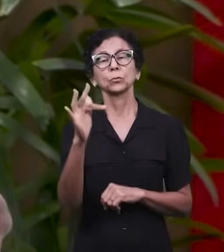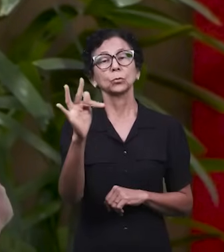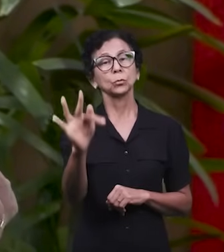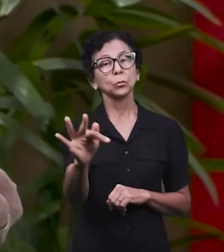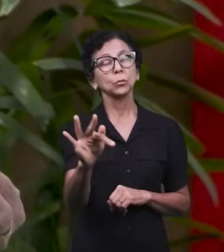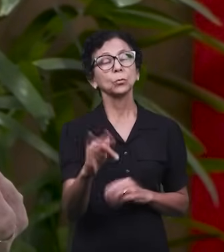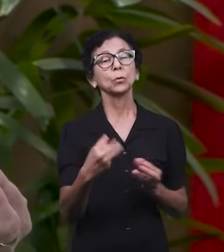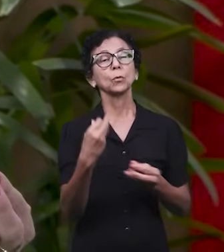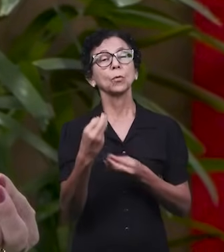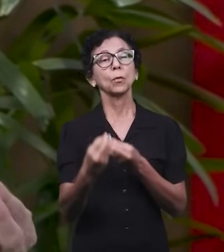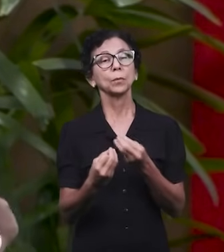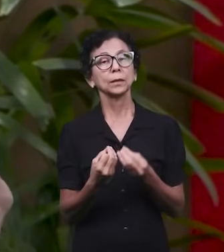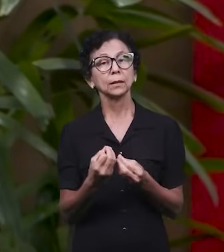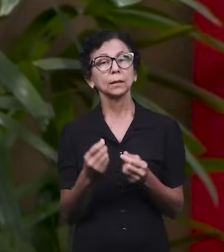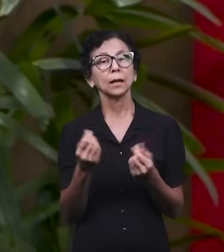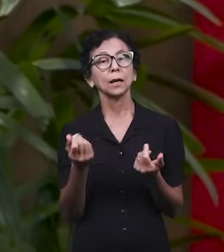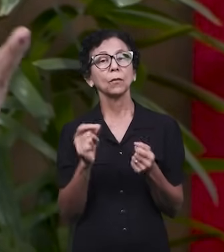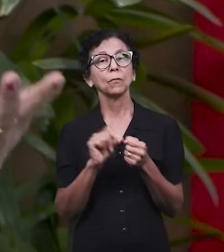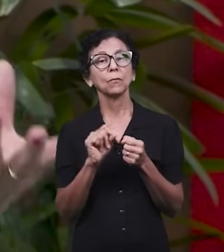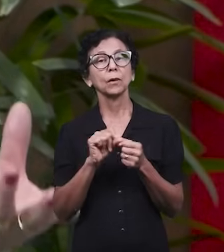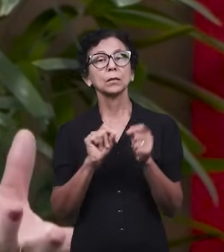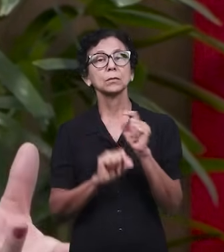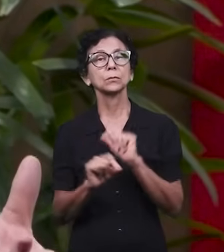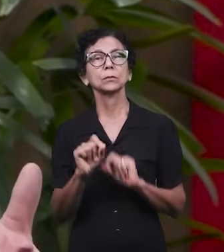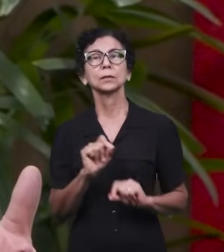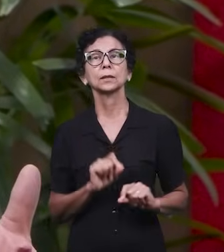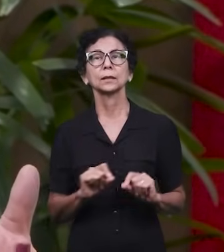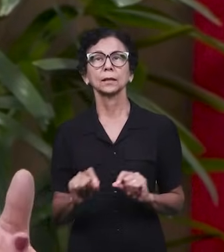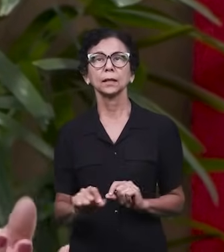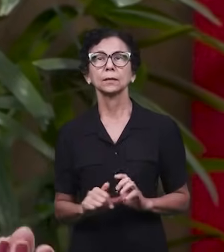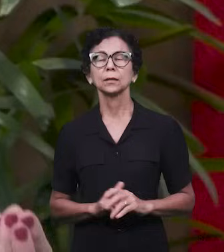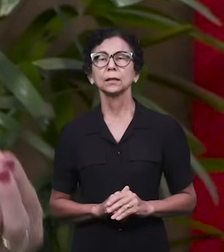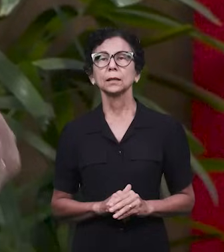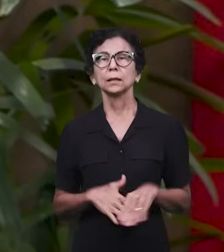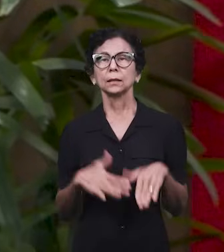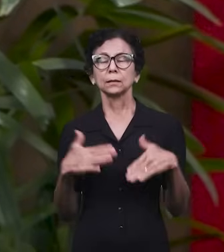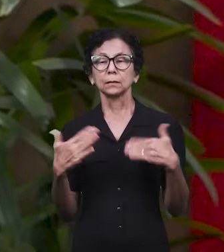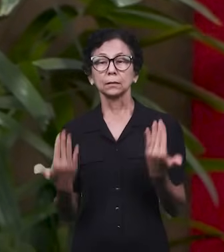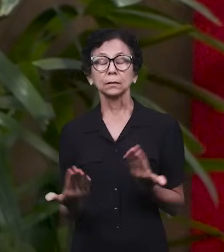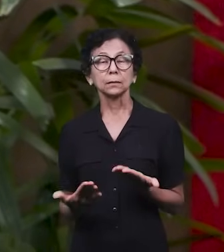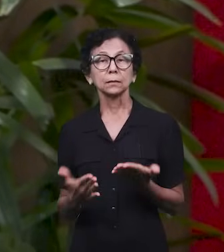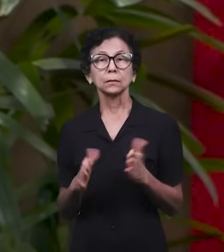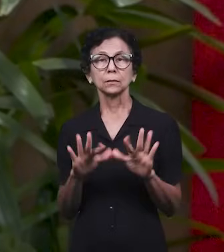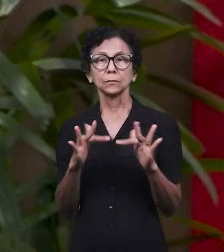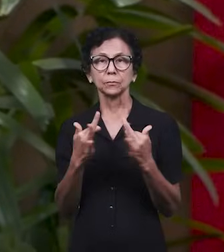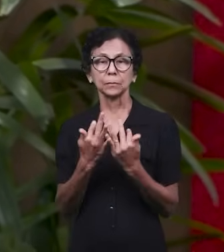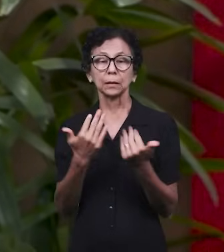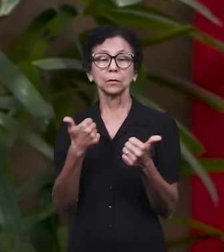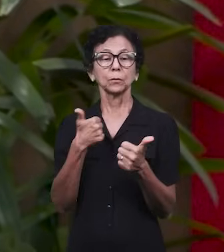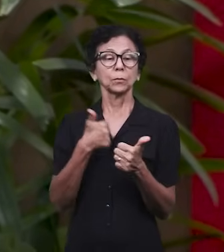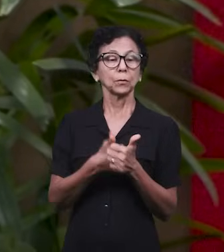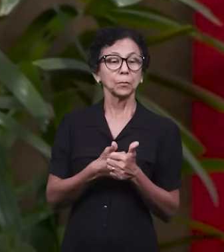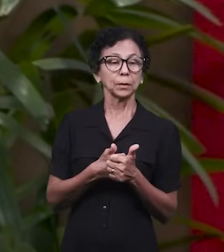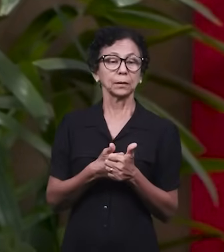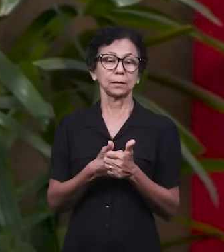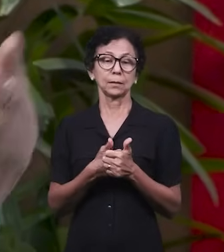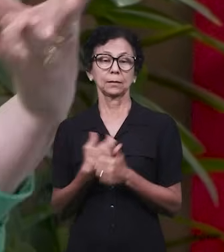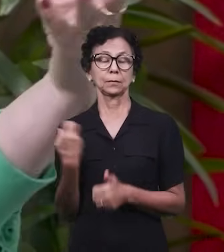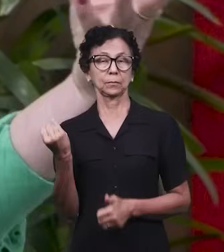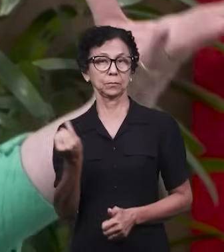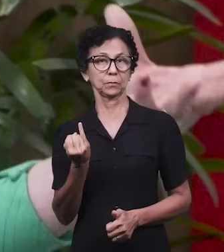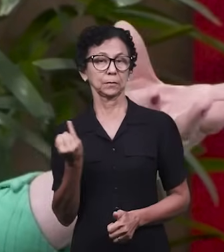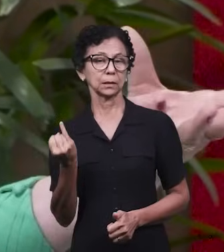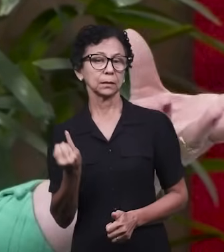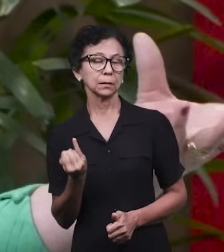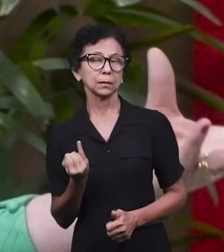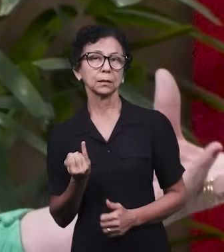Então, quando a gente está falando desse acompanhamento dos pais, é um acompanhamento importante de dizer, quando